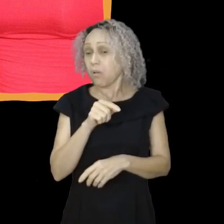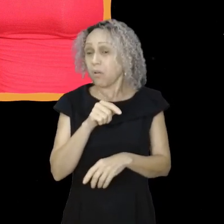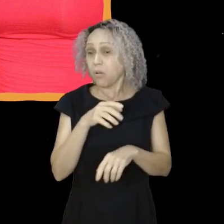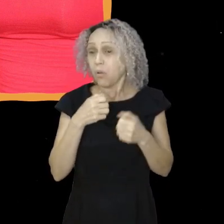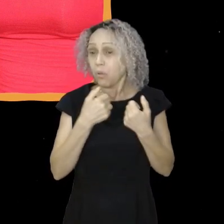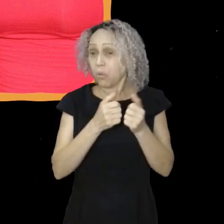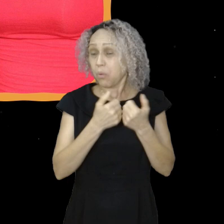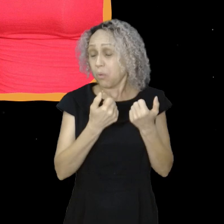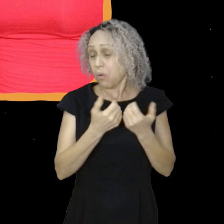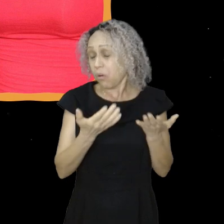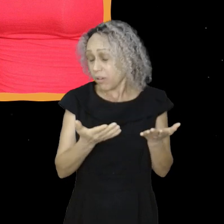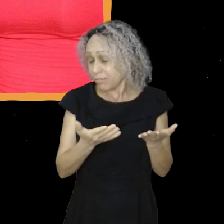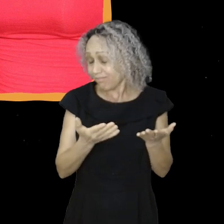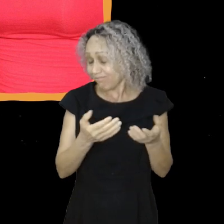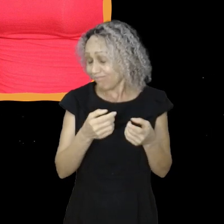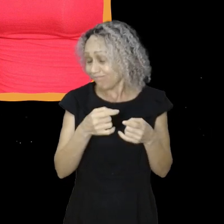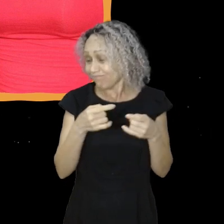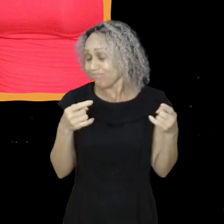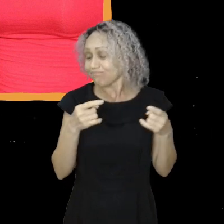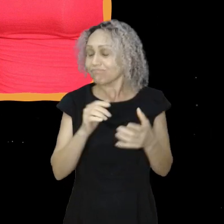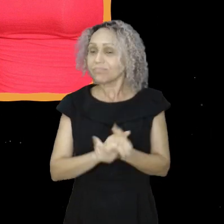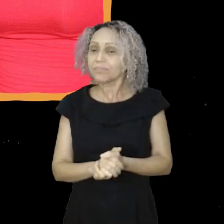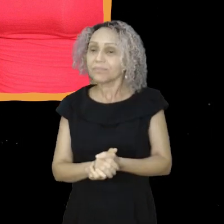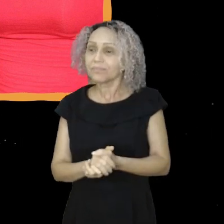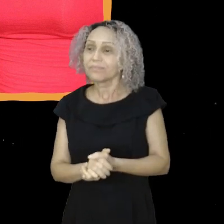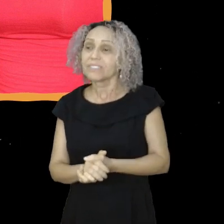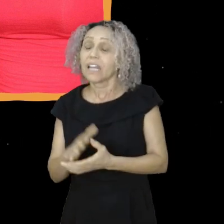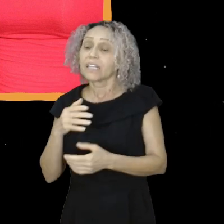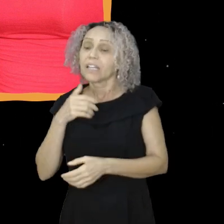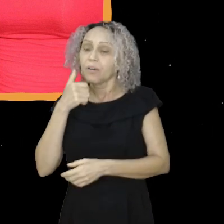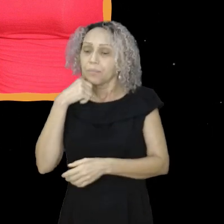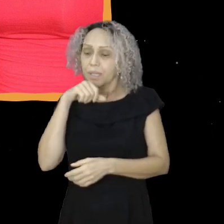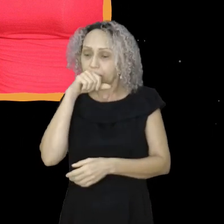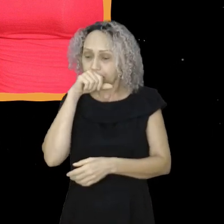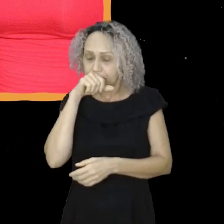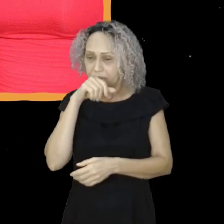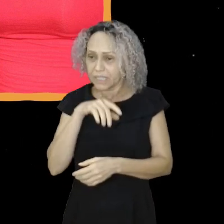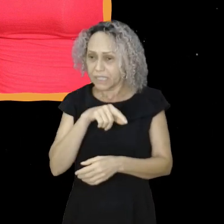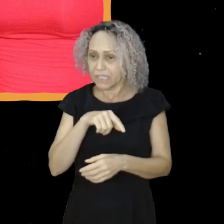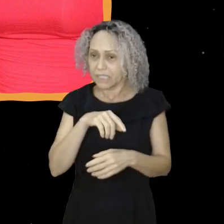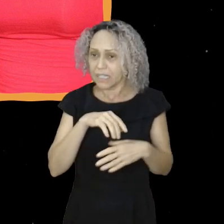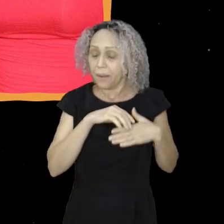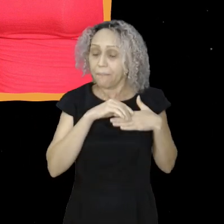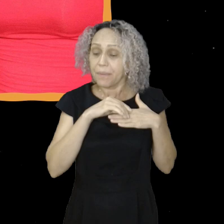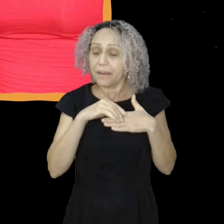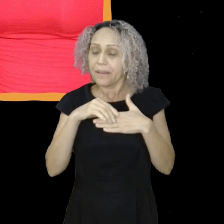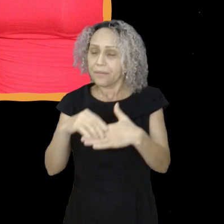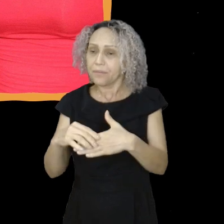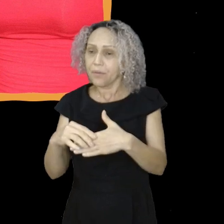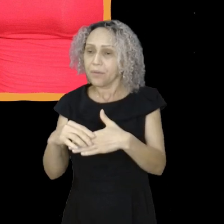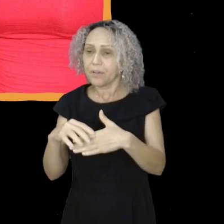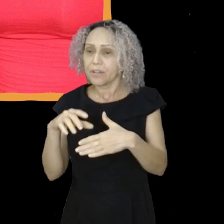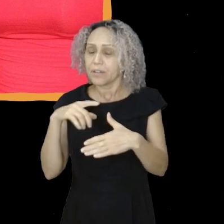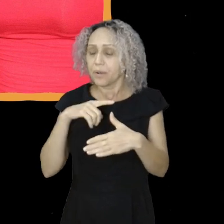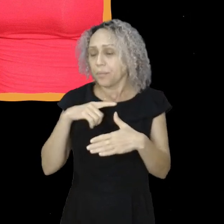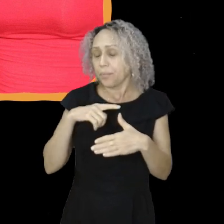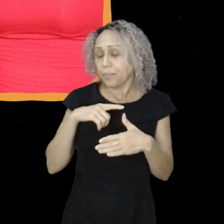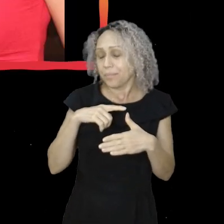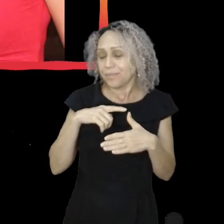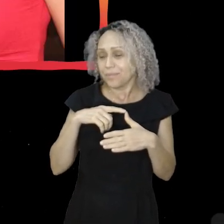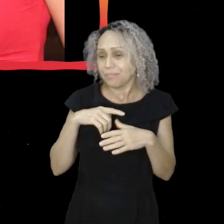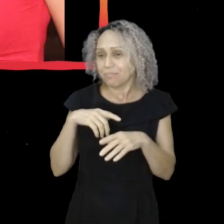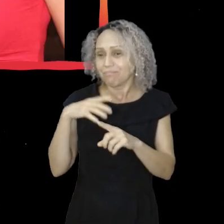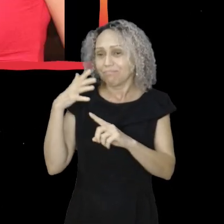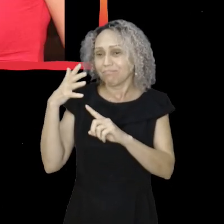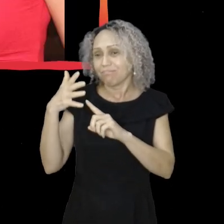13 anos de governo Lula e Dilma, que é um livro também conhecido. E aí eu fui, eu não entendi nada, né? Eu tinha 13, 14 anos, não entendi nada do que